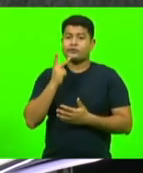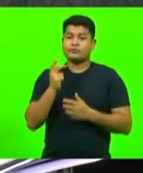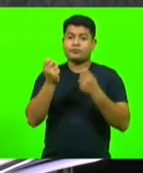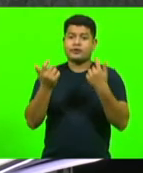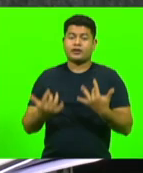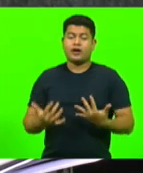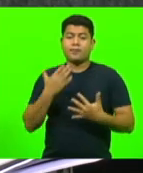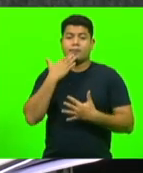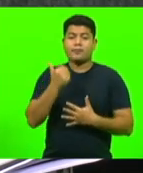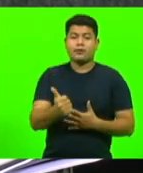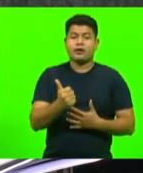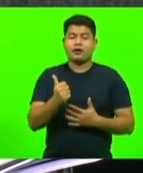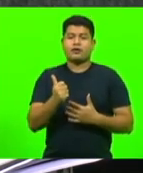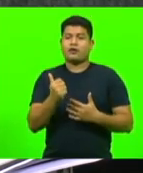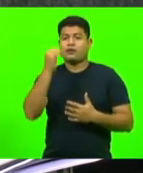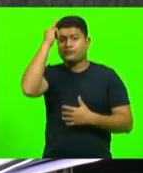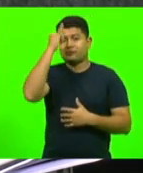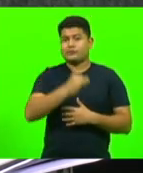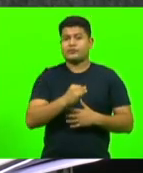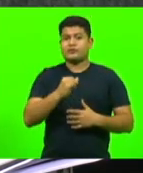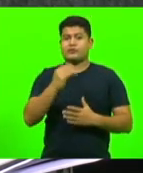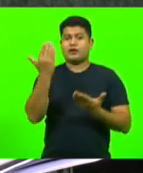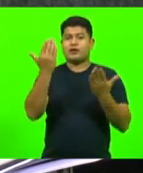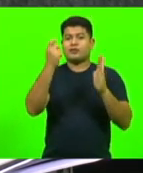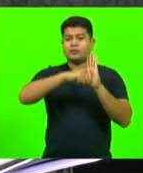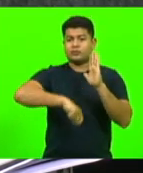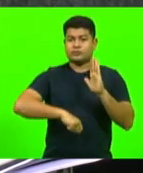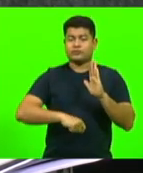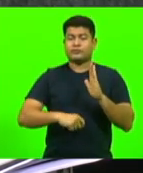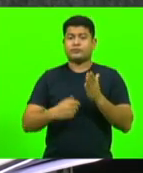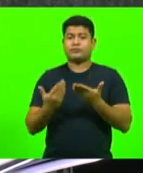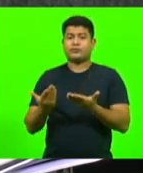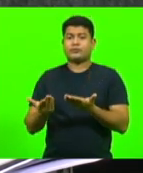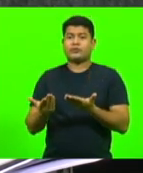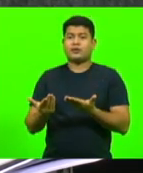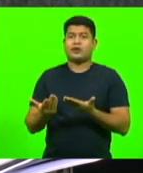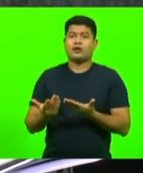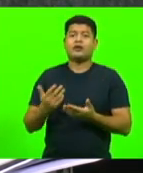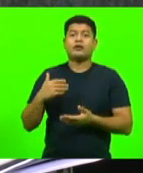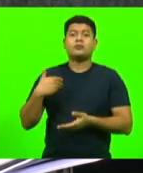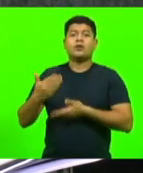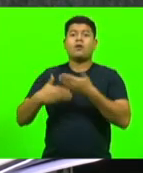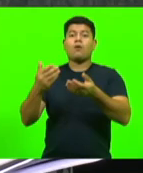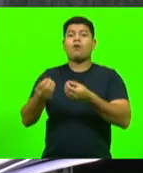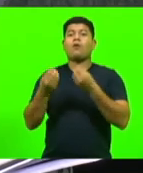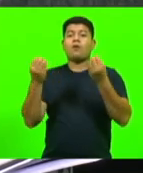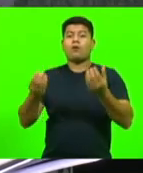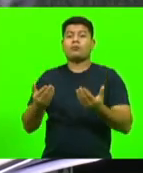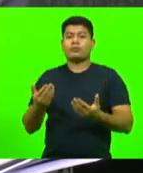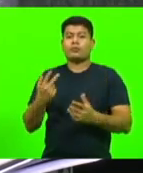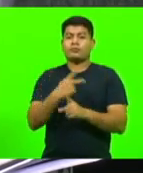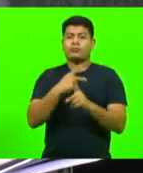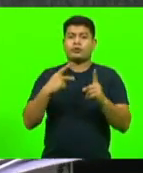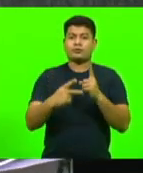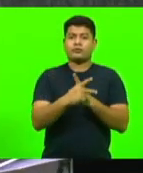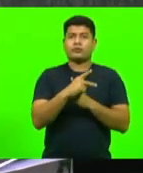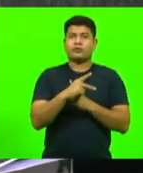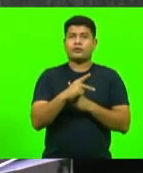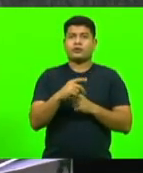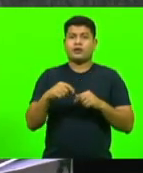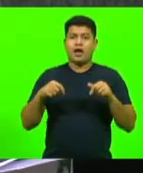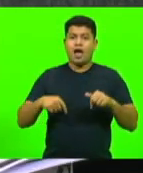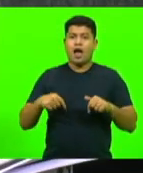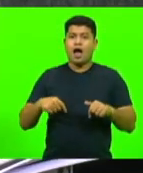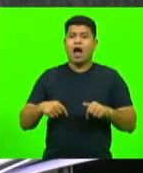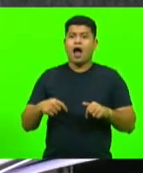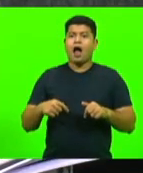dos serviços públicos e não vai ter ninguém para financiar lembre né porque a Previdência ela tá na ordem do dia aqui